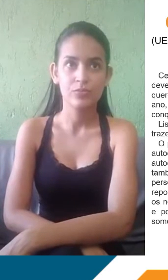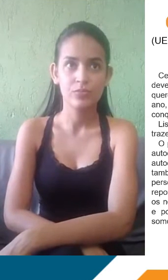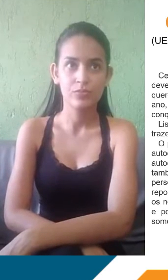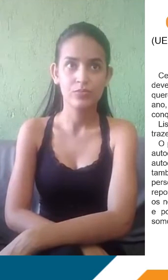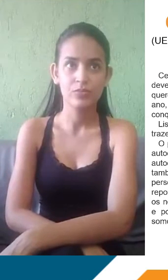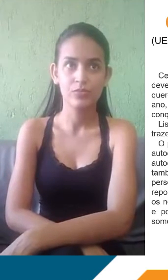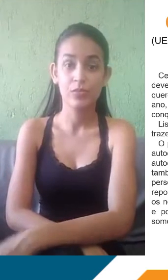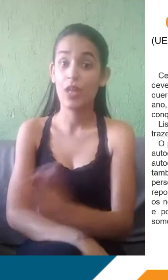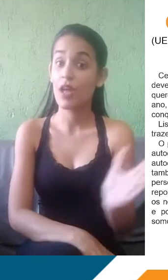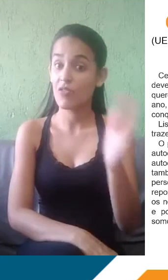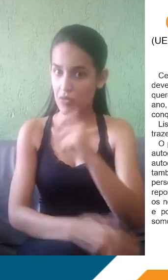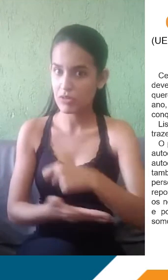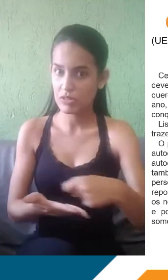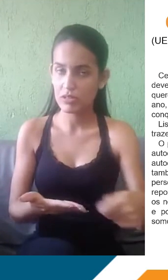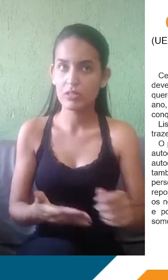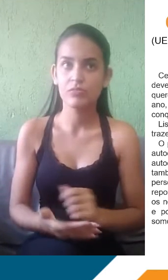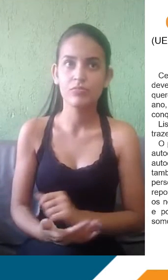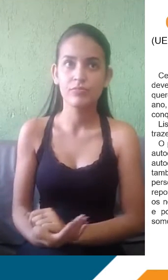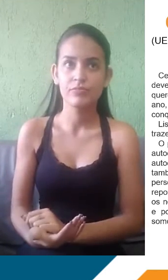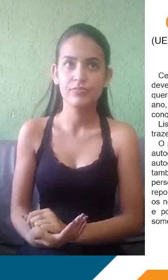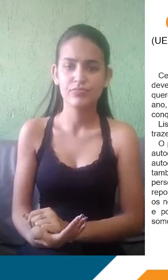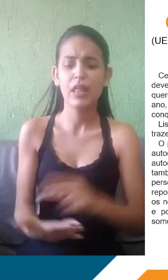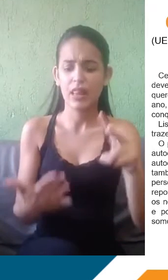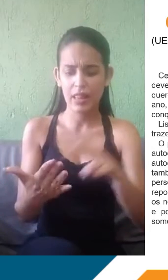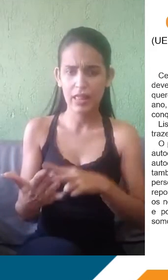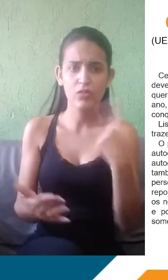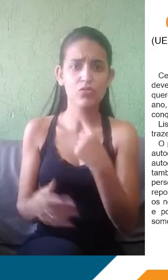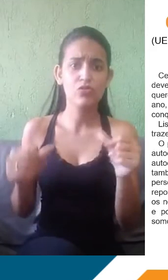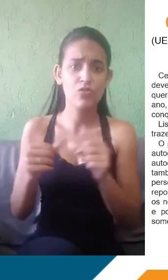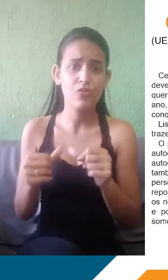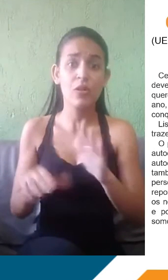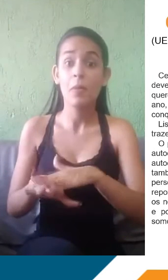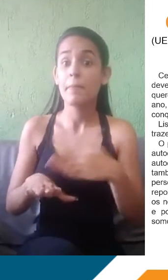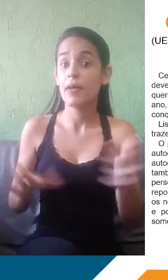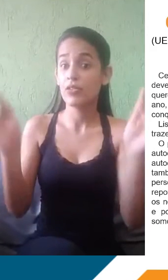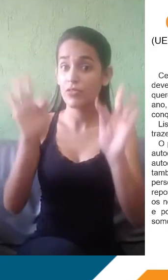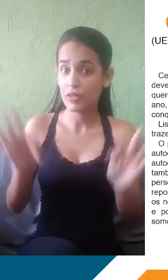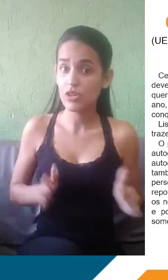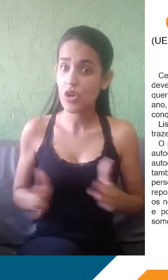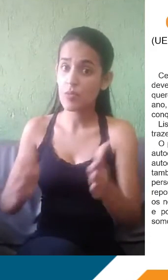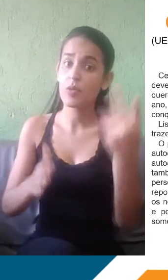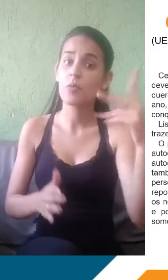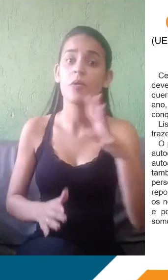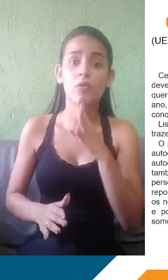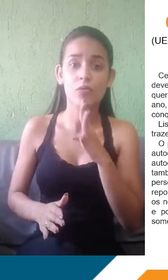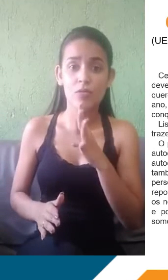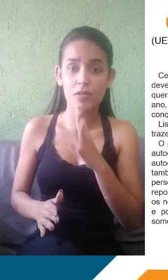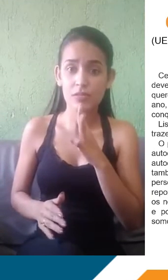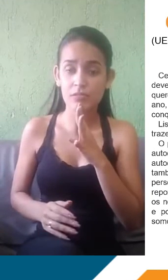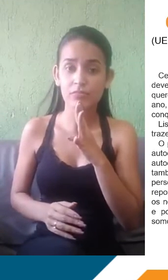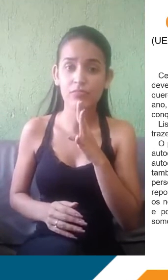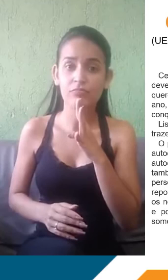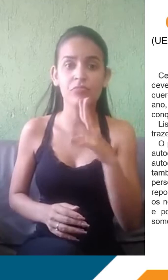rodrigolacerda.com.br. Agora vamos à questão. Ler nos faz mais felizes. É um caminho para o autoconhecimento e o